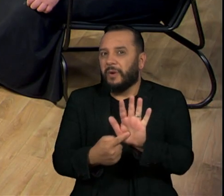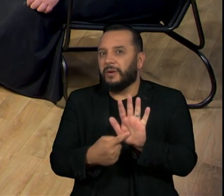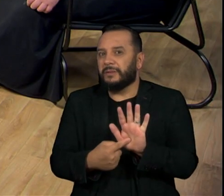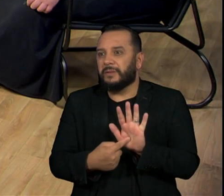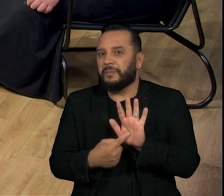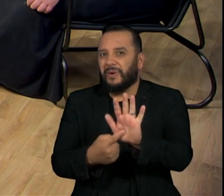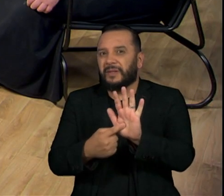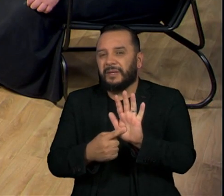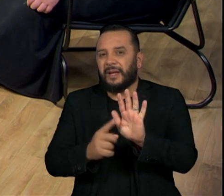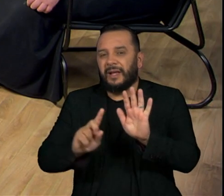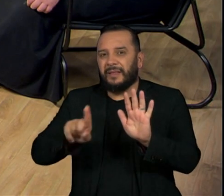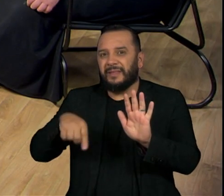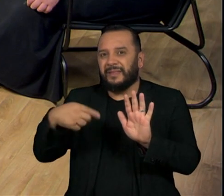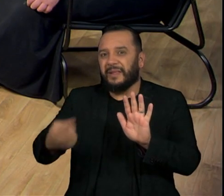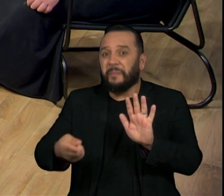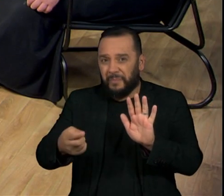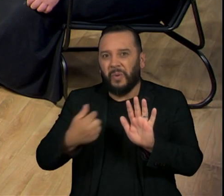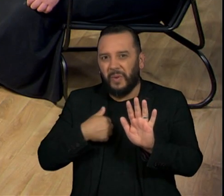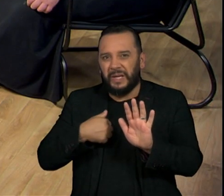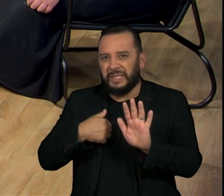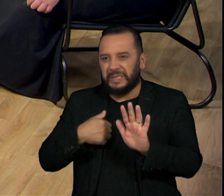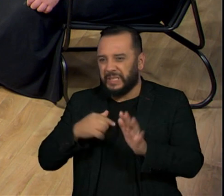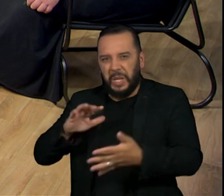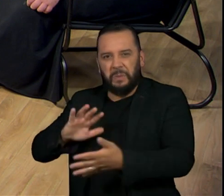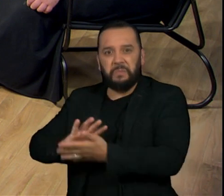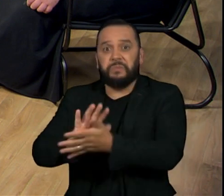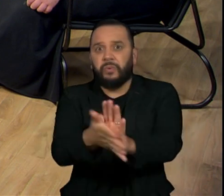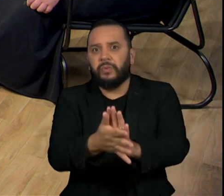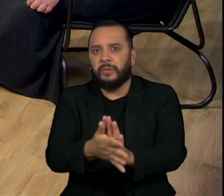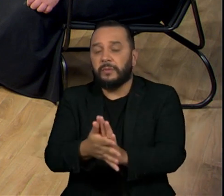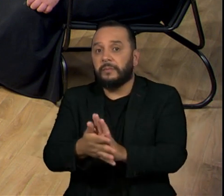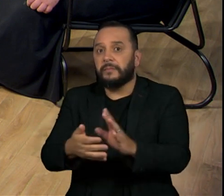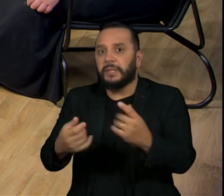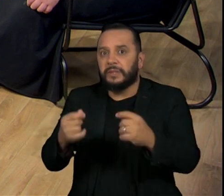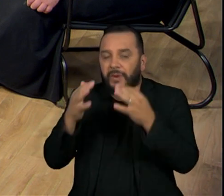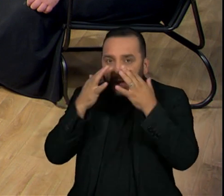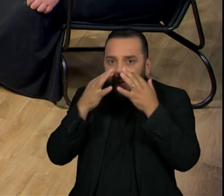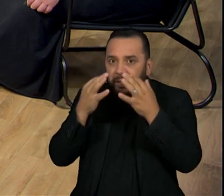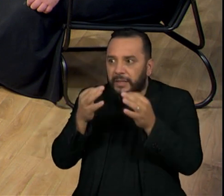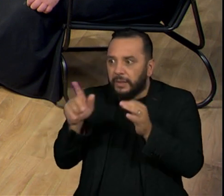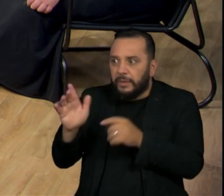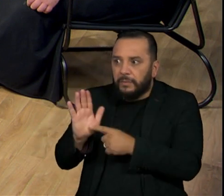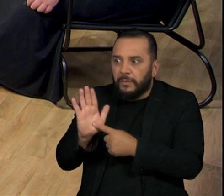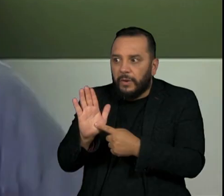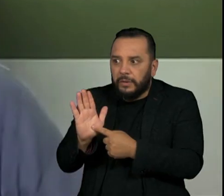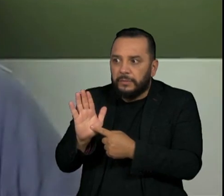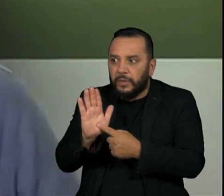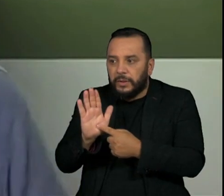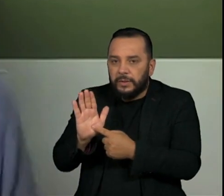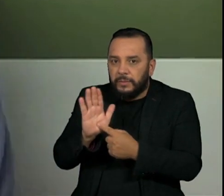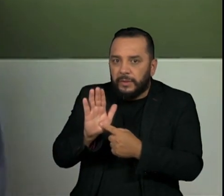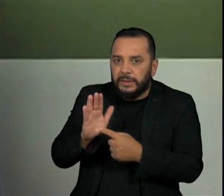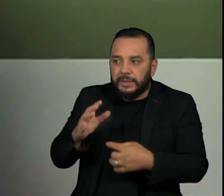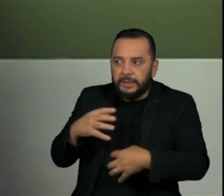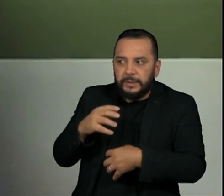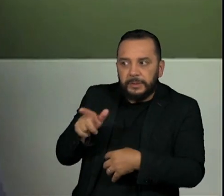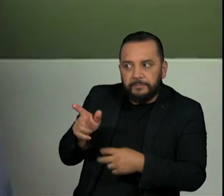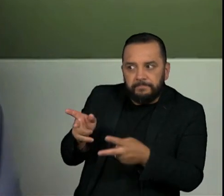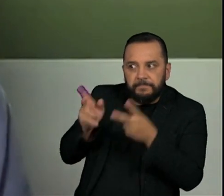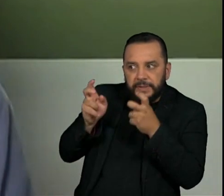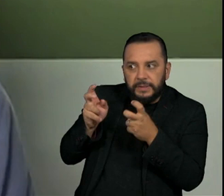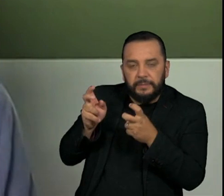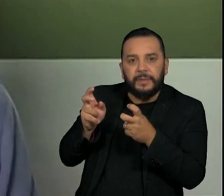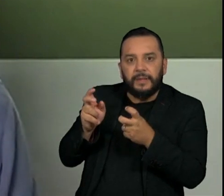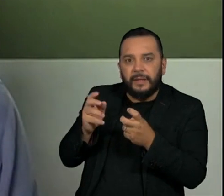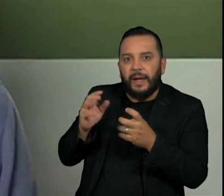é como é que a gente acolhe esses sinais, como organizamos sistemas sensíveis